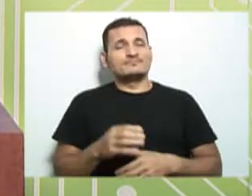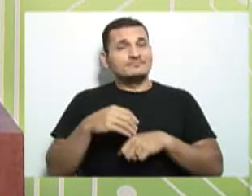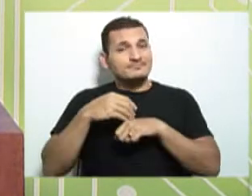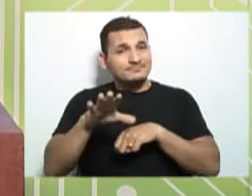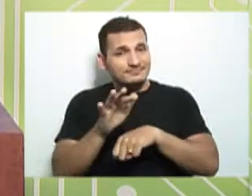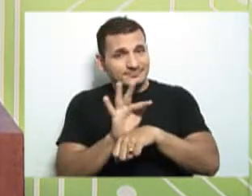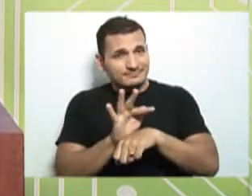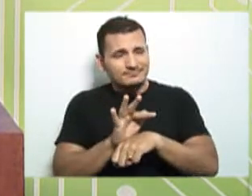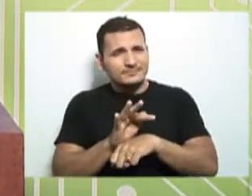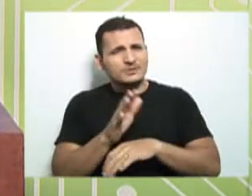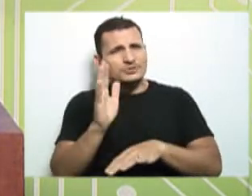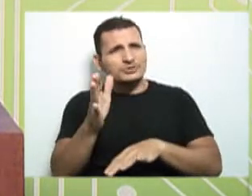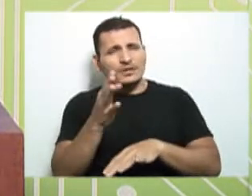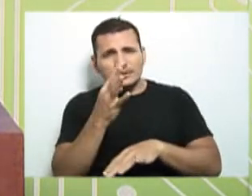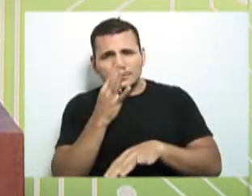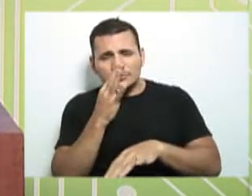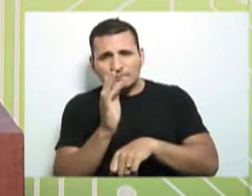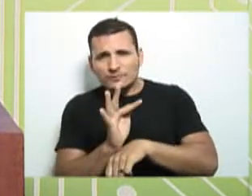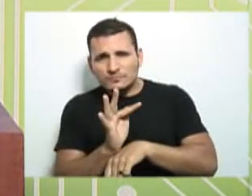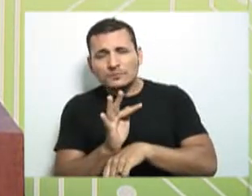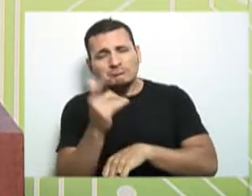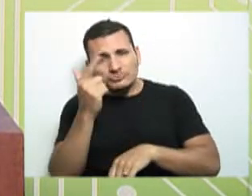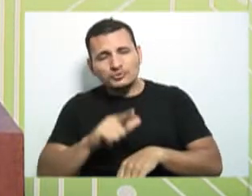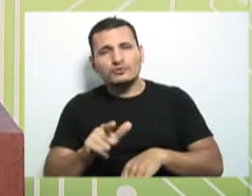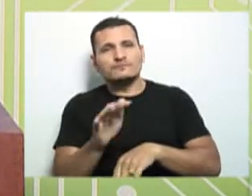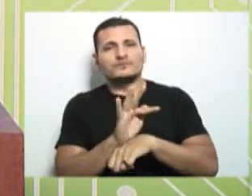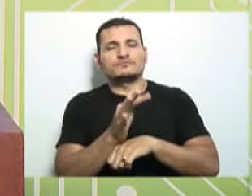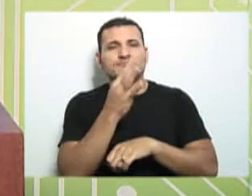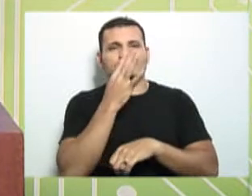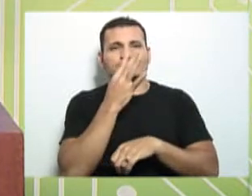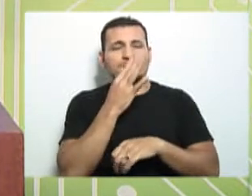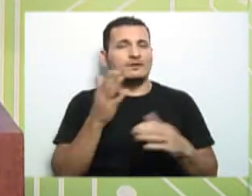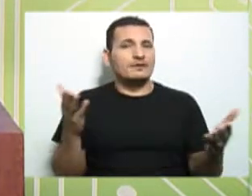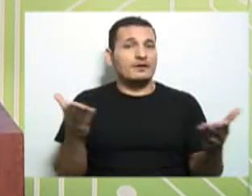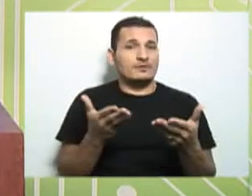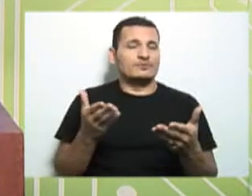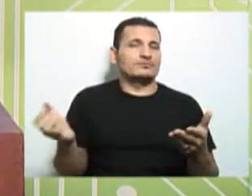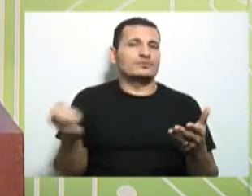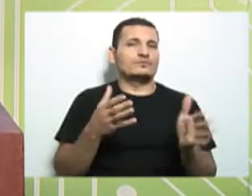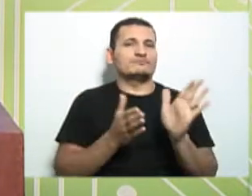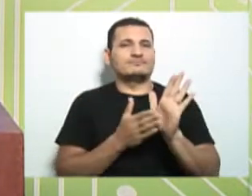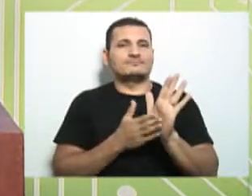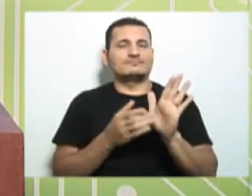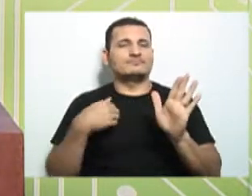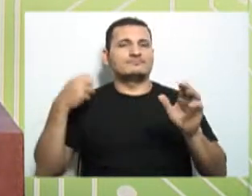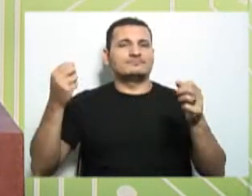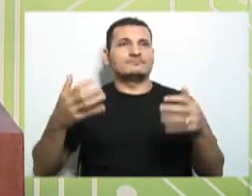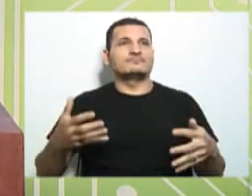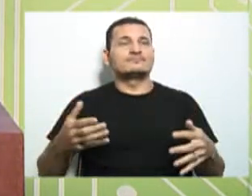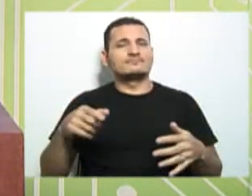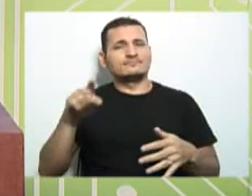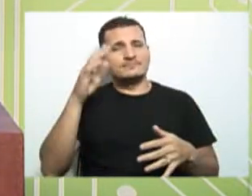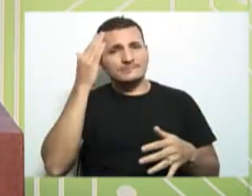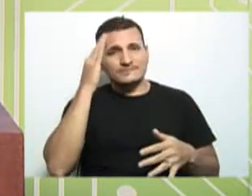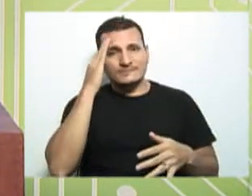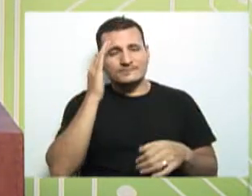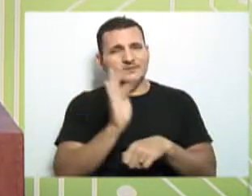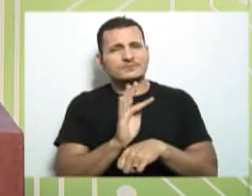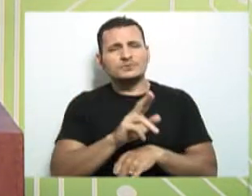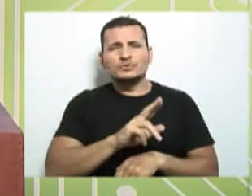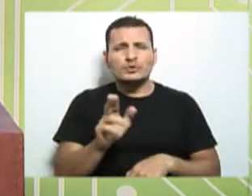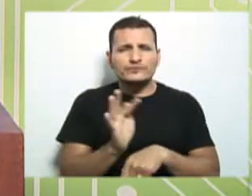esse filme, assista novamente, mas agora com essa nova proposta que eu vou dar aqui, né? Entenda o filme. O nome do filme